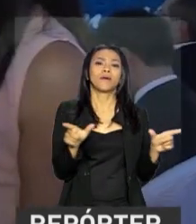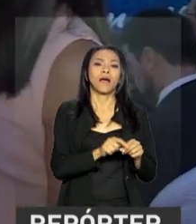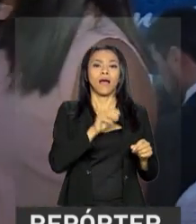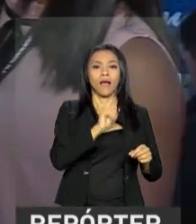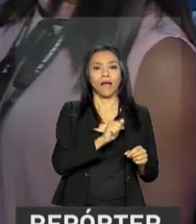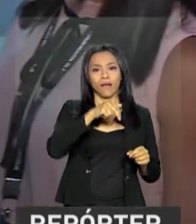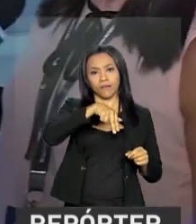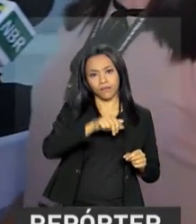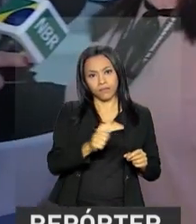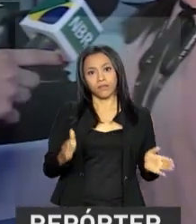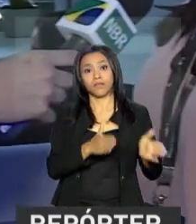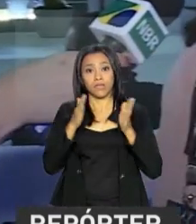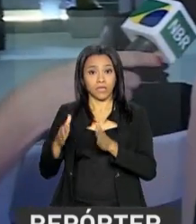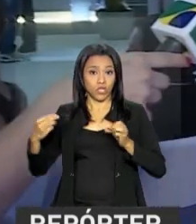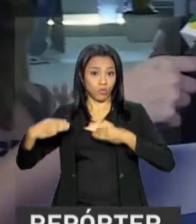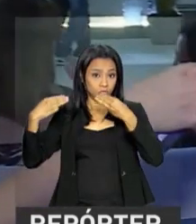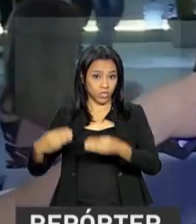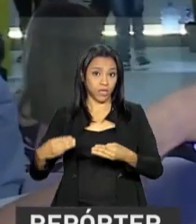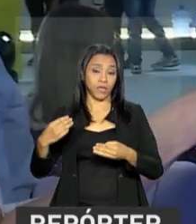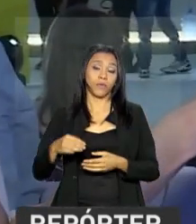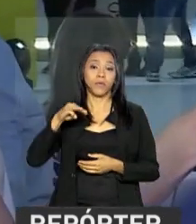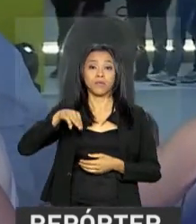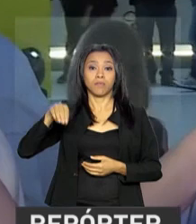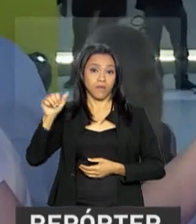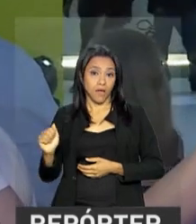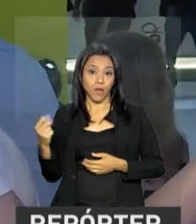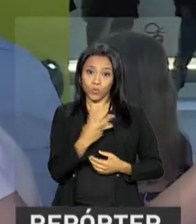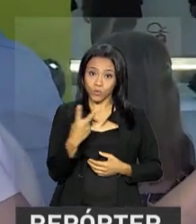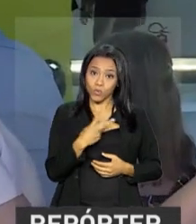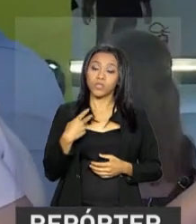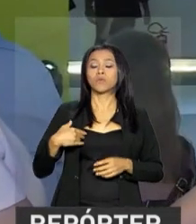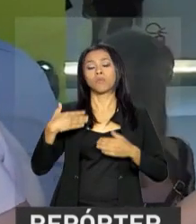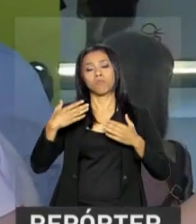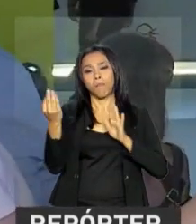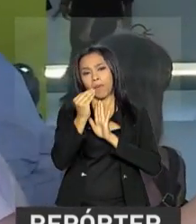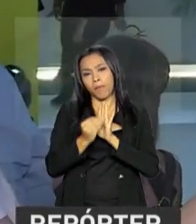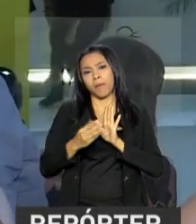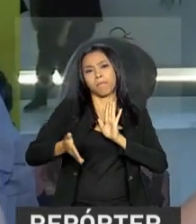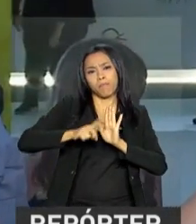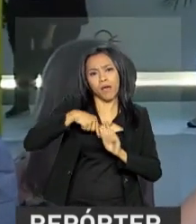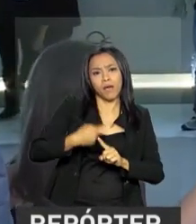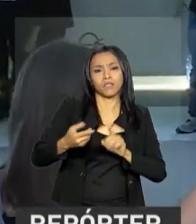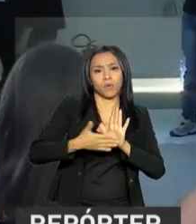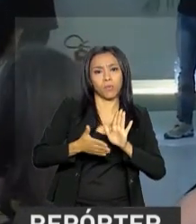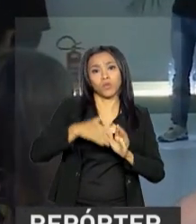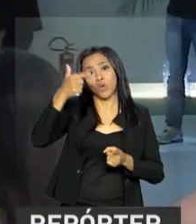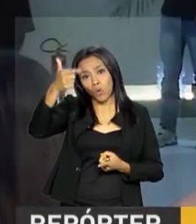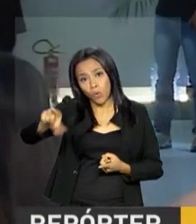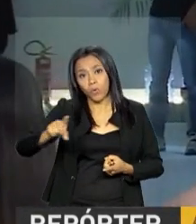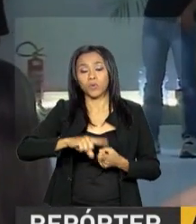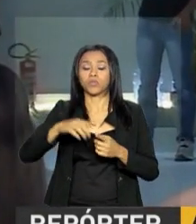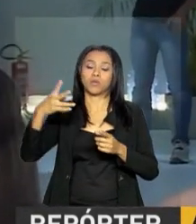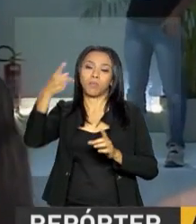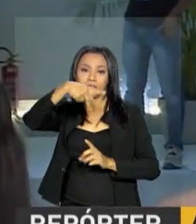o Ministério do Meio Ambiente estão apresentando mais iniciativas, mas outros órgãos como a Presidência da República, a Embrapa,